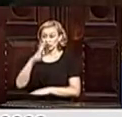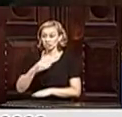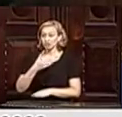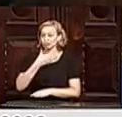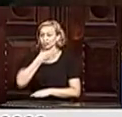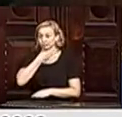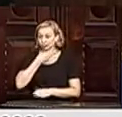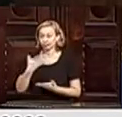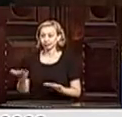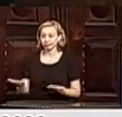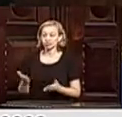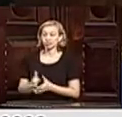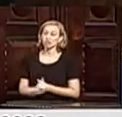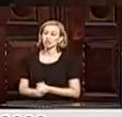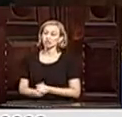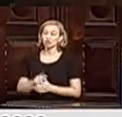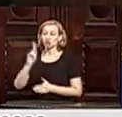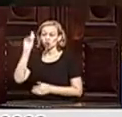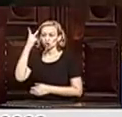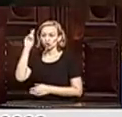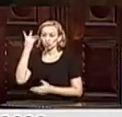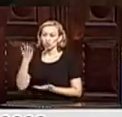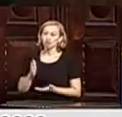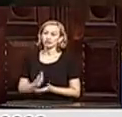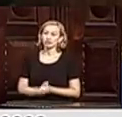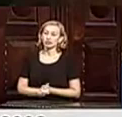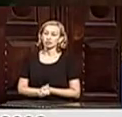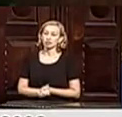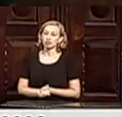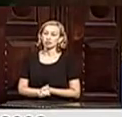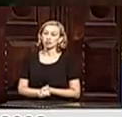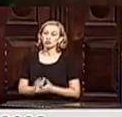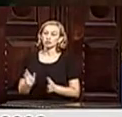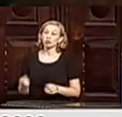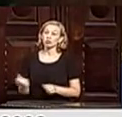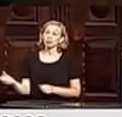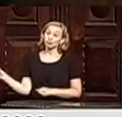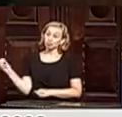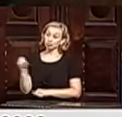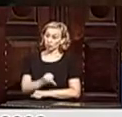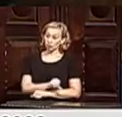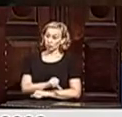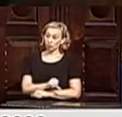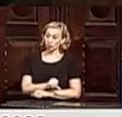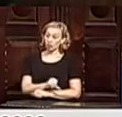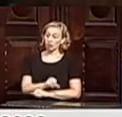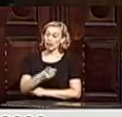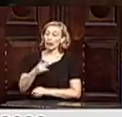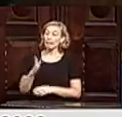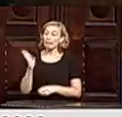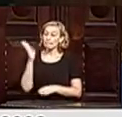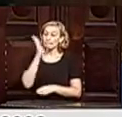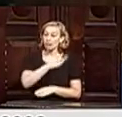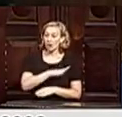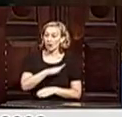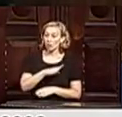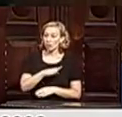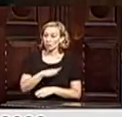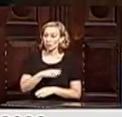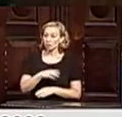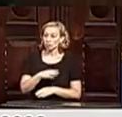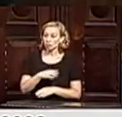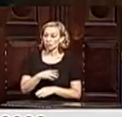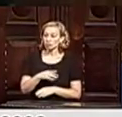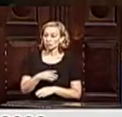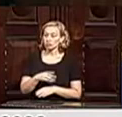da sua história, onde a sua soberania nacional é atacada. E o pior, por maus brasileiros que vendem nosso país a preço de